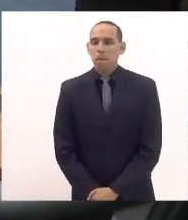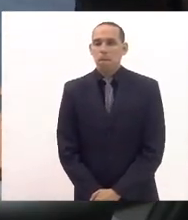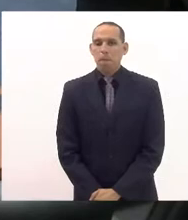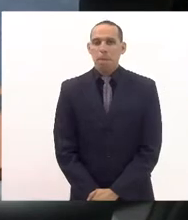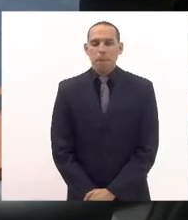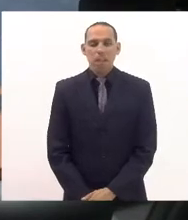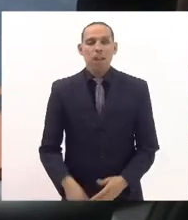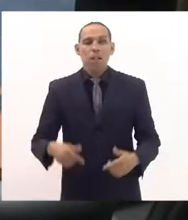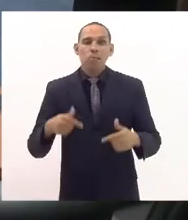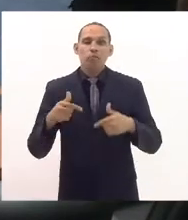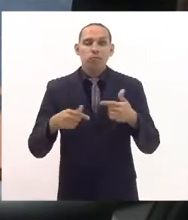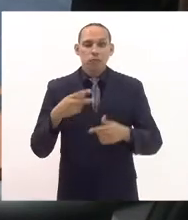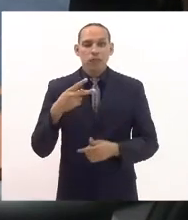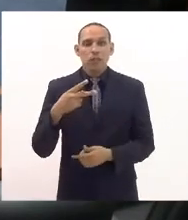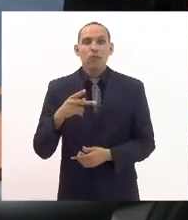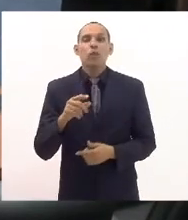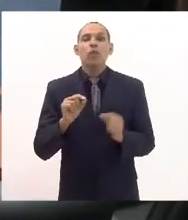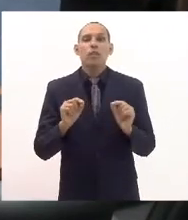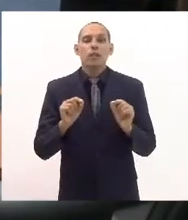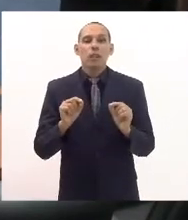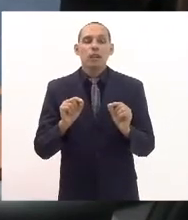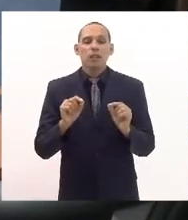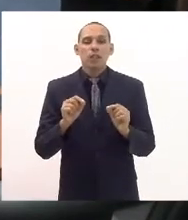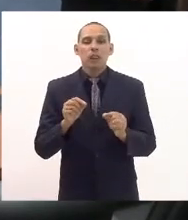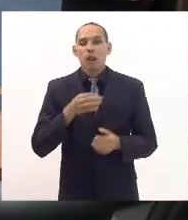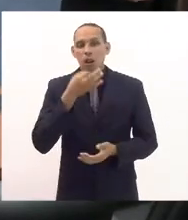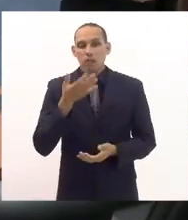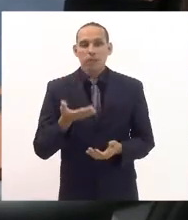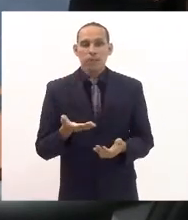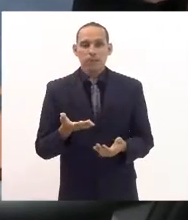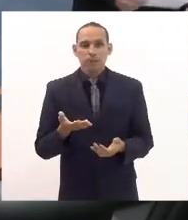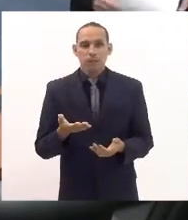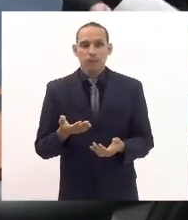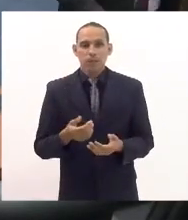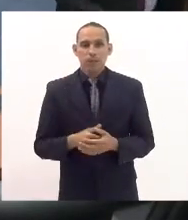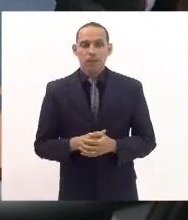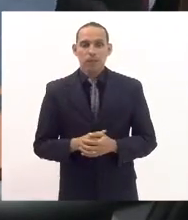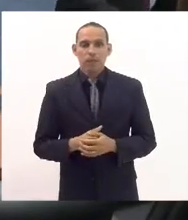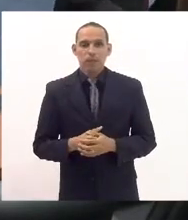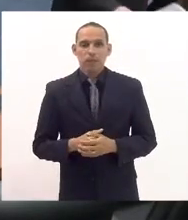a sua função parecer G1